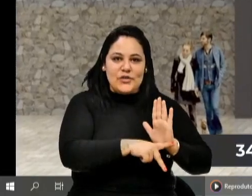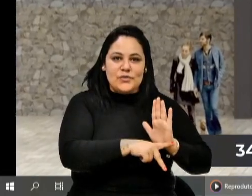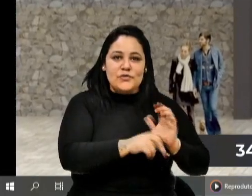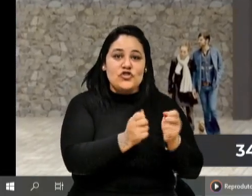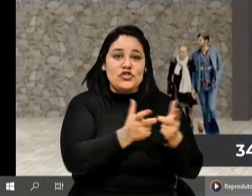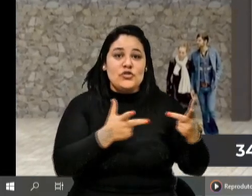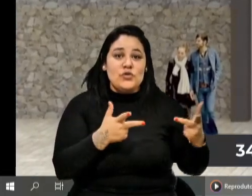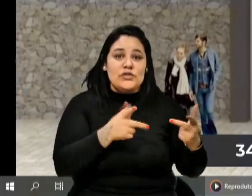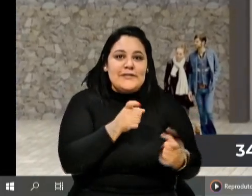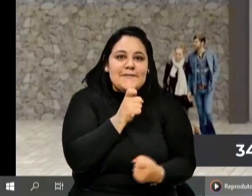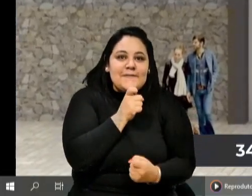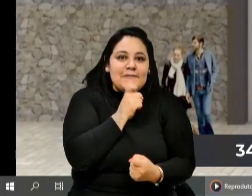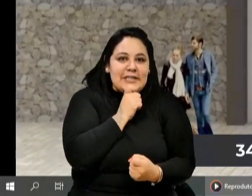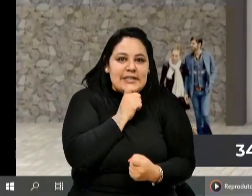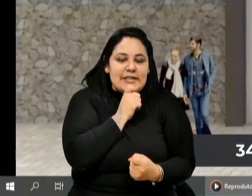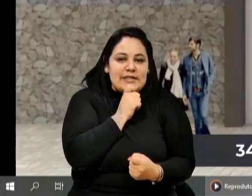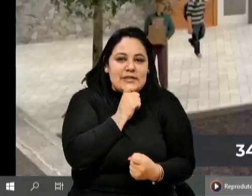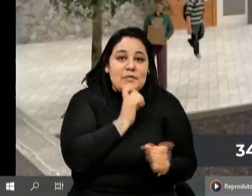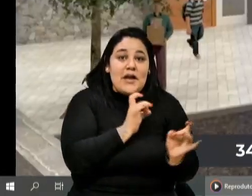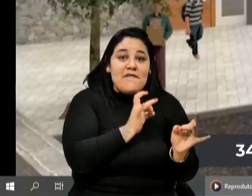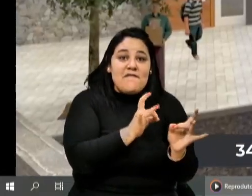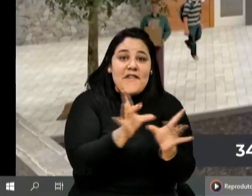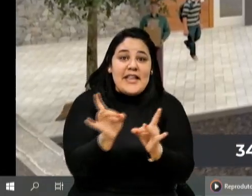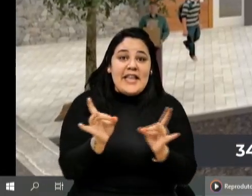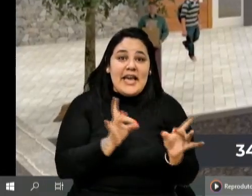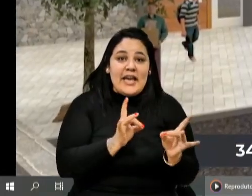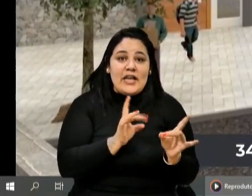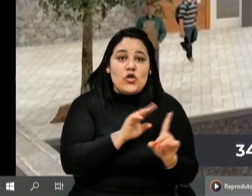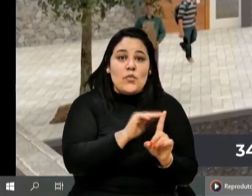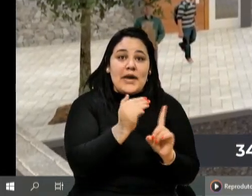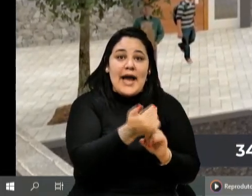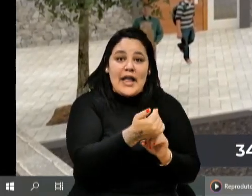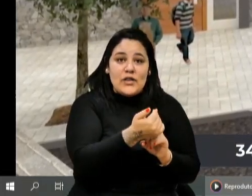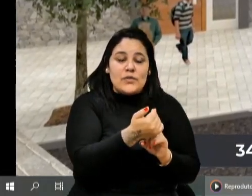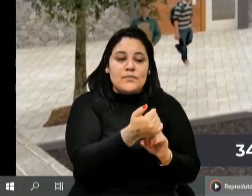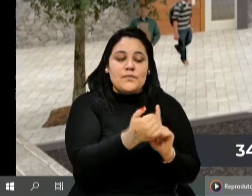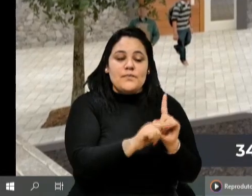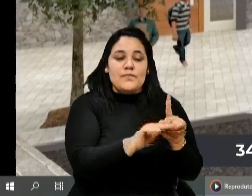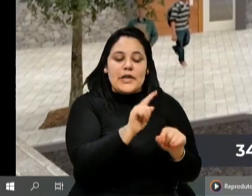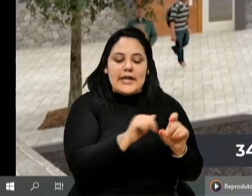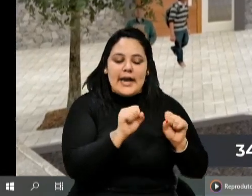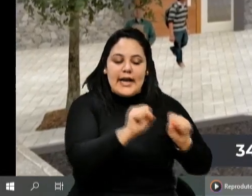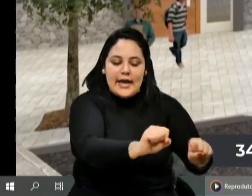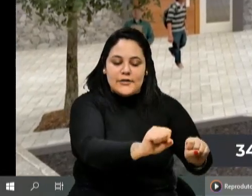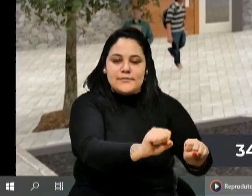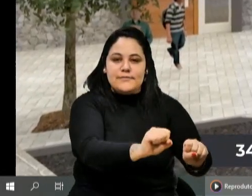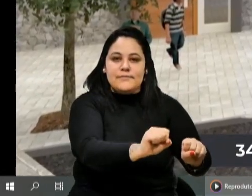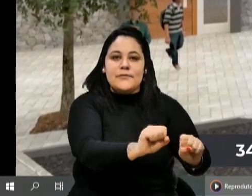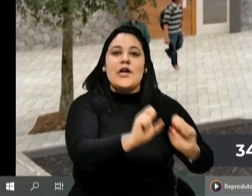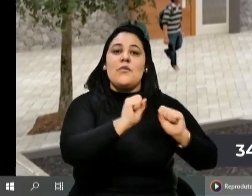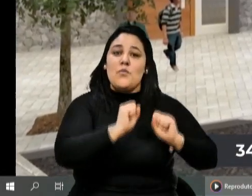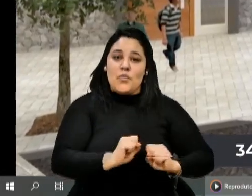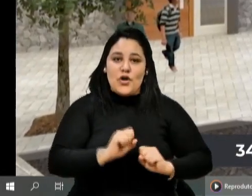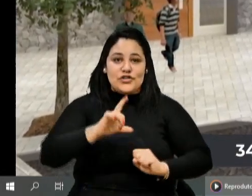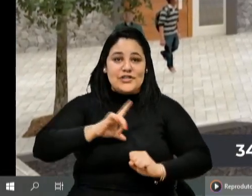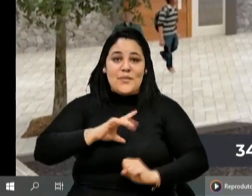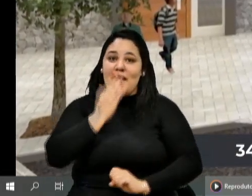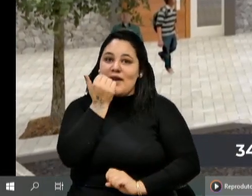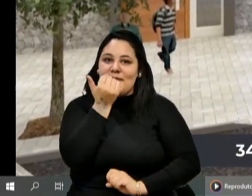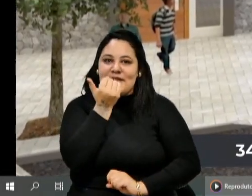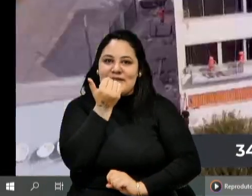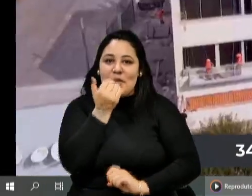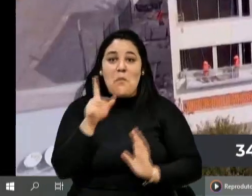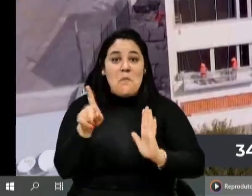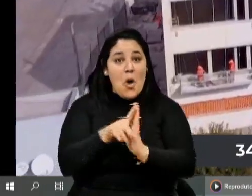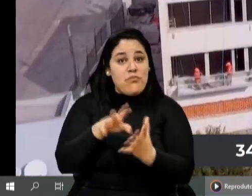ser vendido na rede de supermercado, para que todas as pessoas acima dos 60 anos possam se beneficiar de ter uma alimentação feita para eles na faixa etária